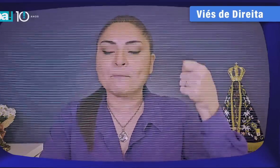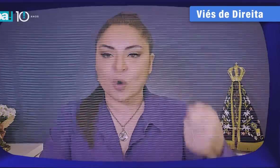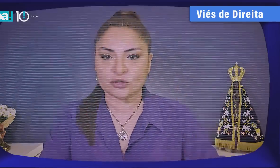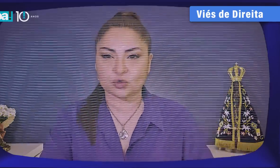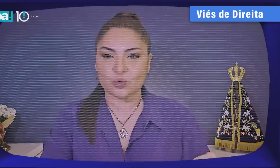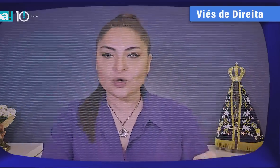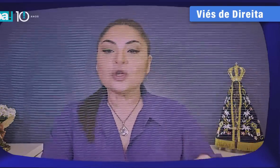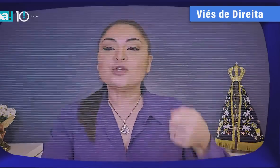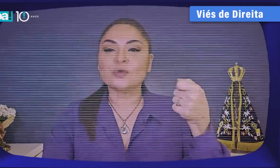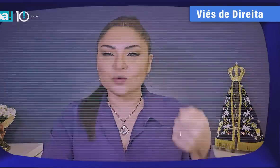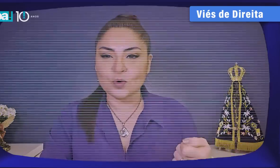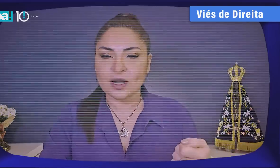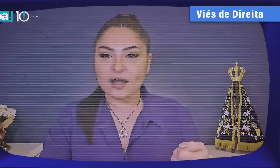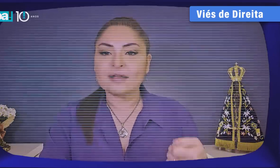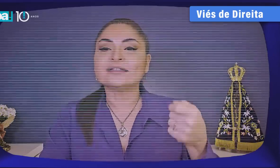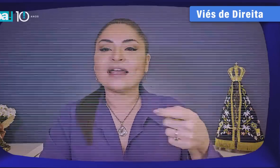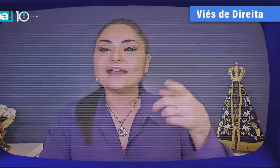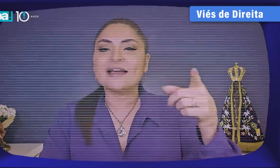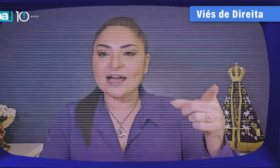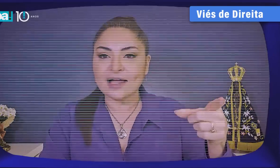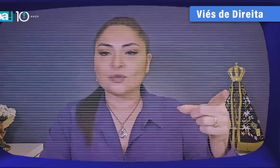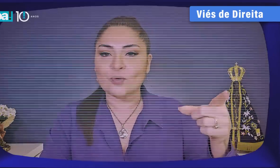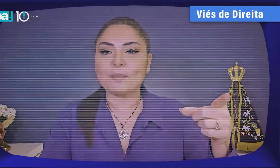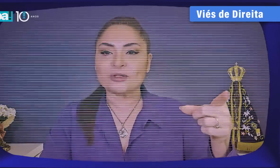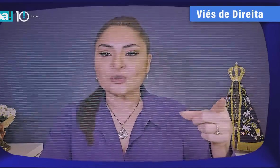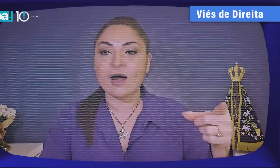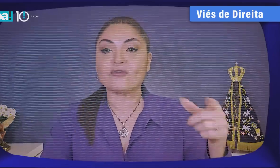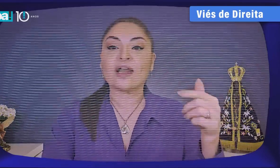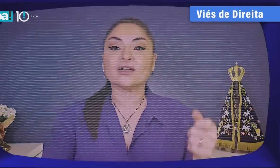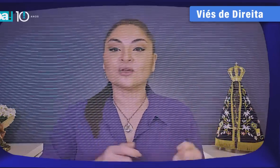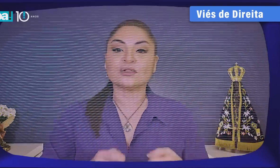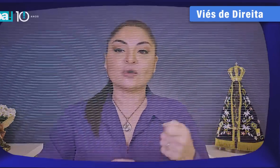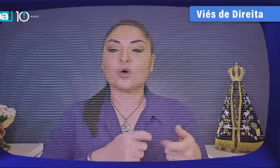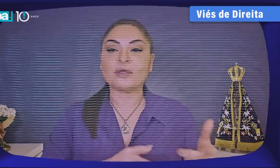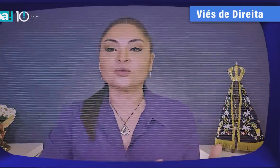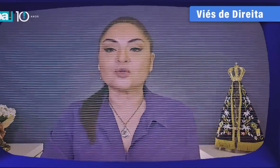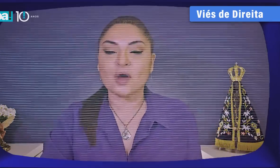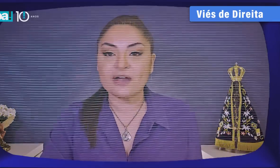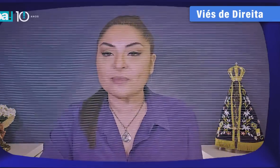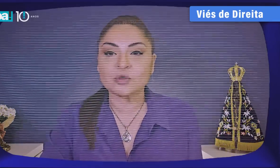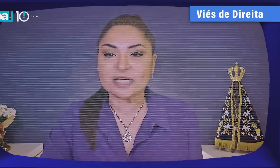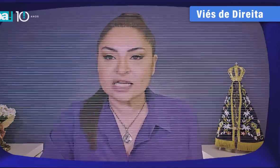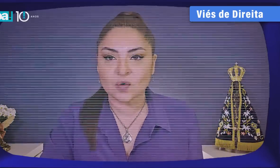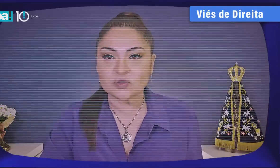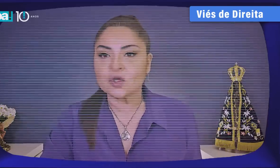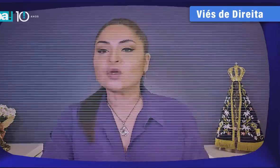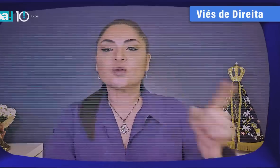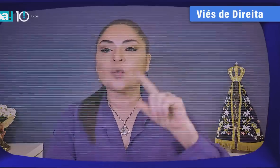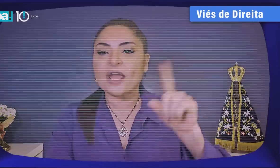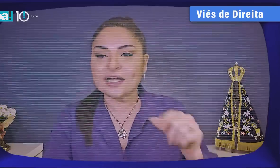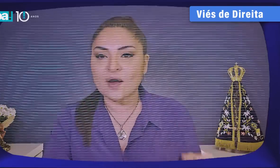e imposto. E o Lula está enganando o pessoal falando que o tal do aumento do IOF é para os